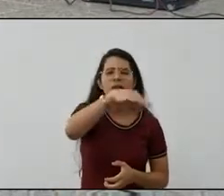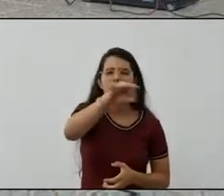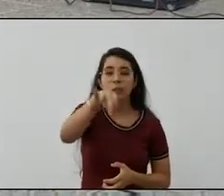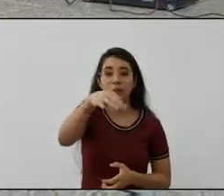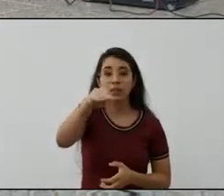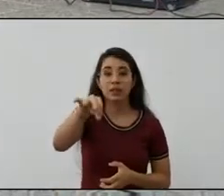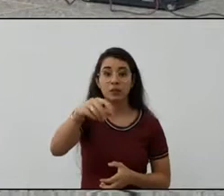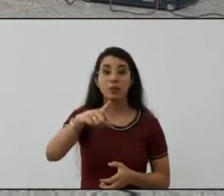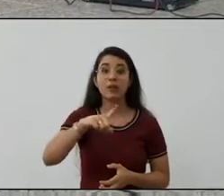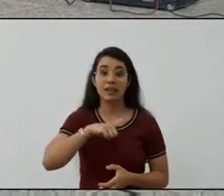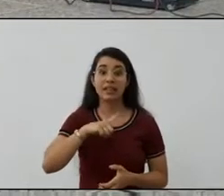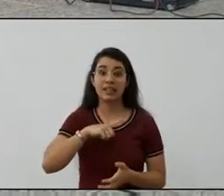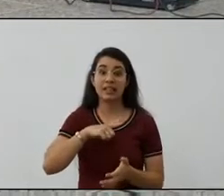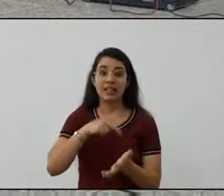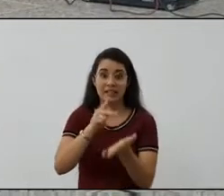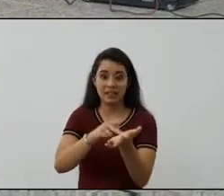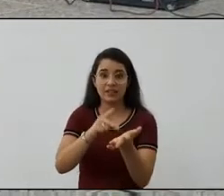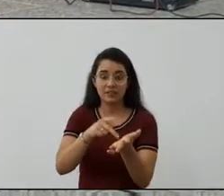Verdade.